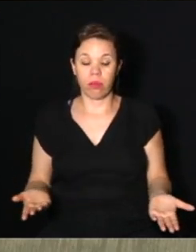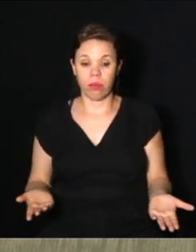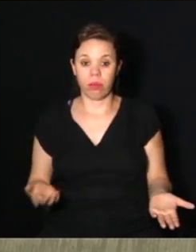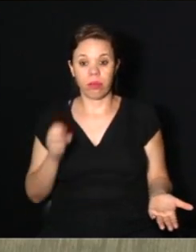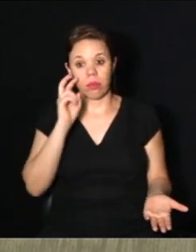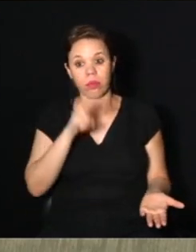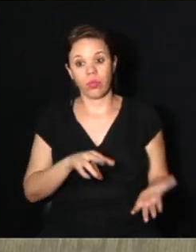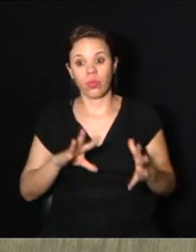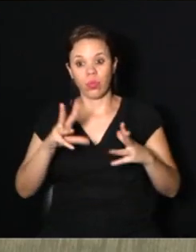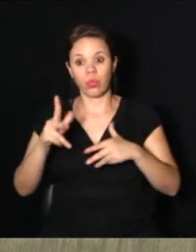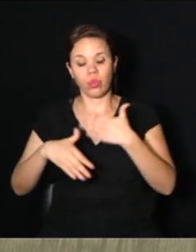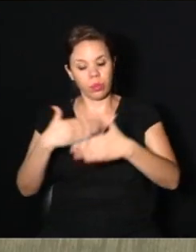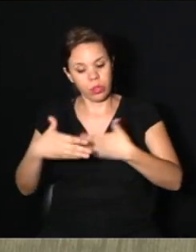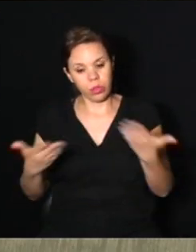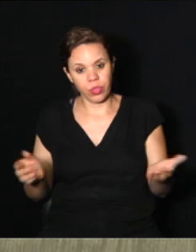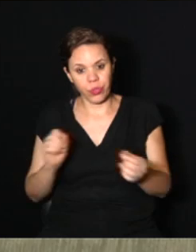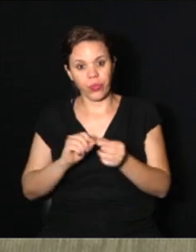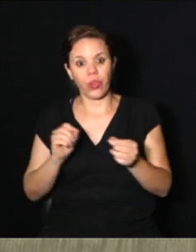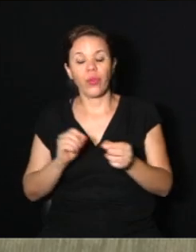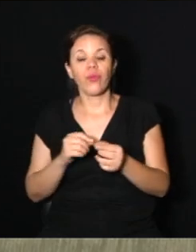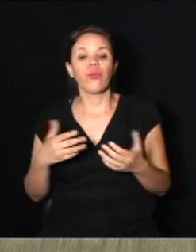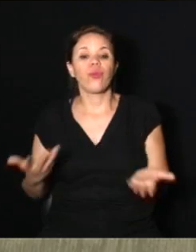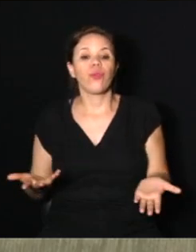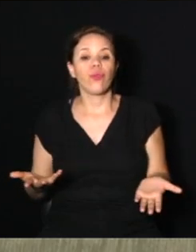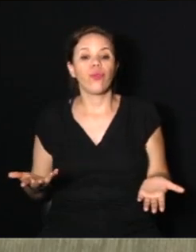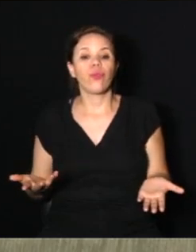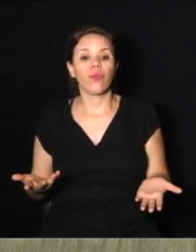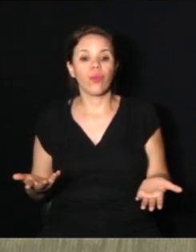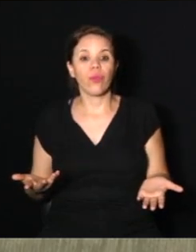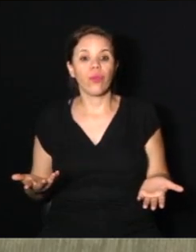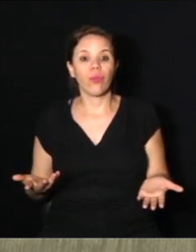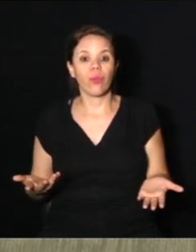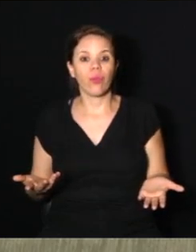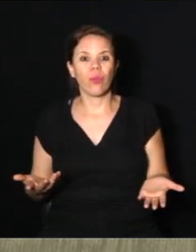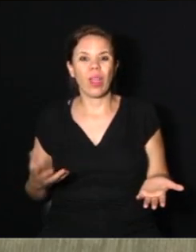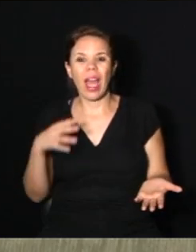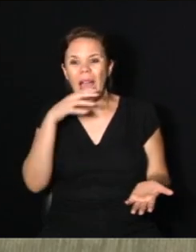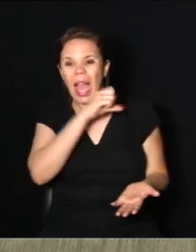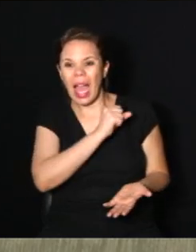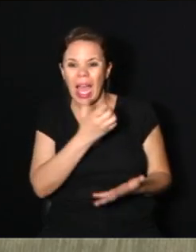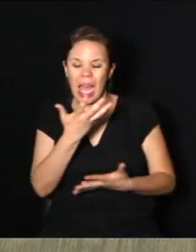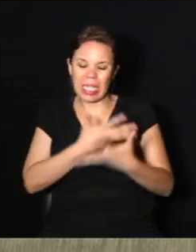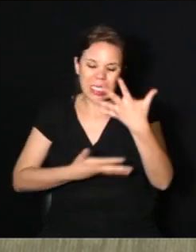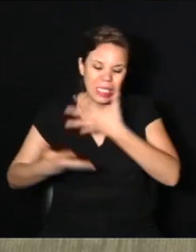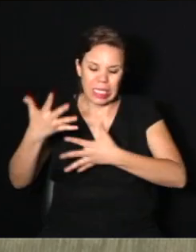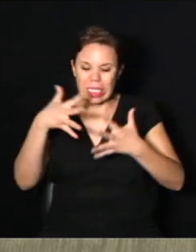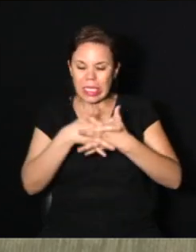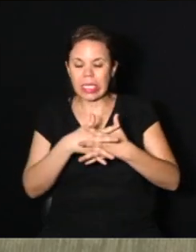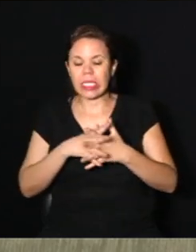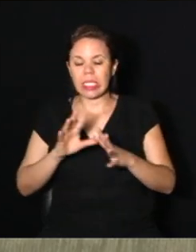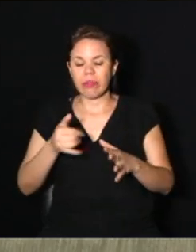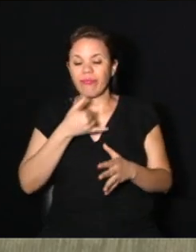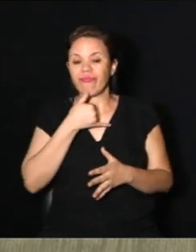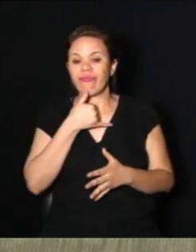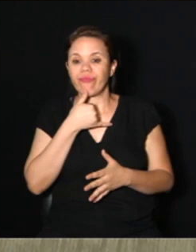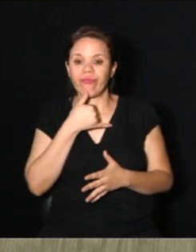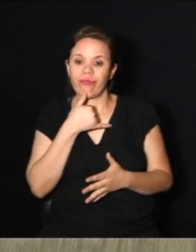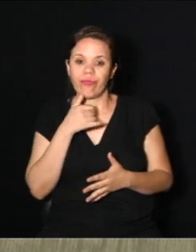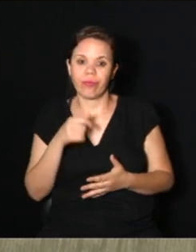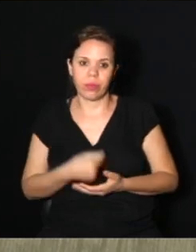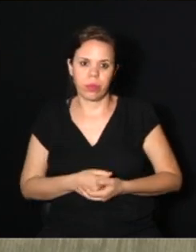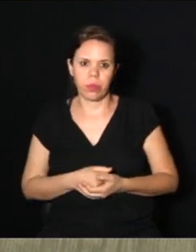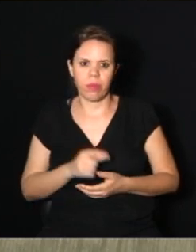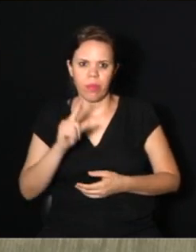que todo esse processo foi feito de uma forma bastante atropelada e, lamentavelmente, aqui não é uma questão, né, eu acho que